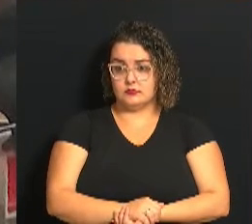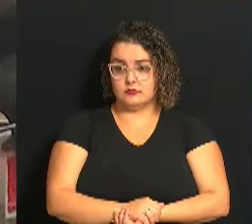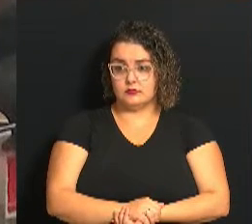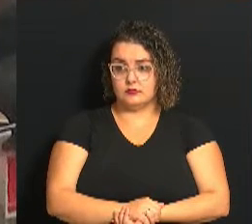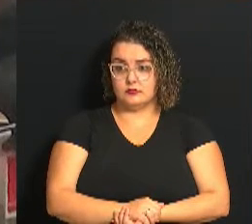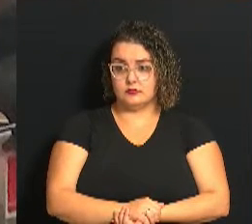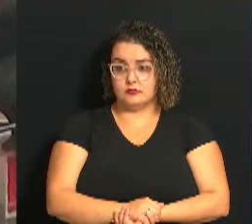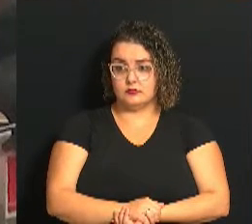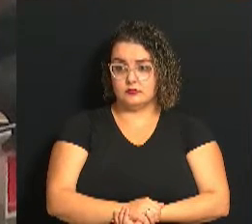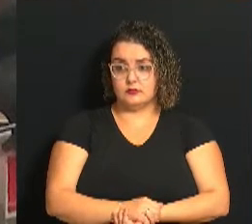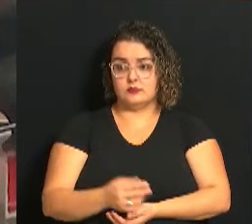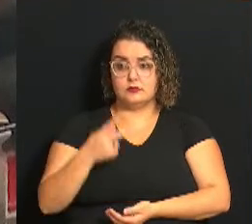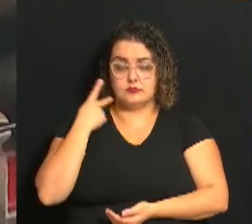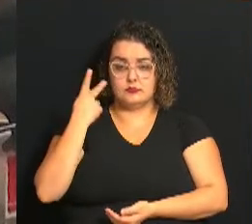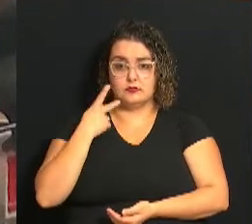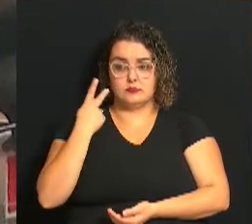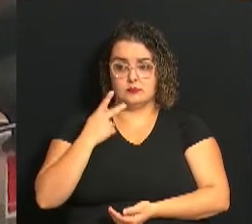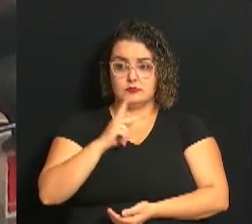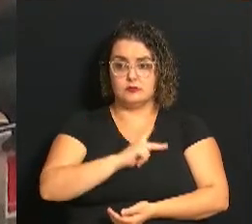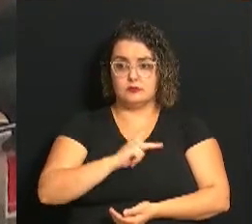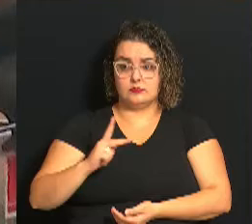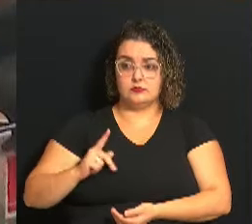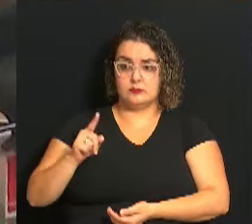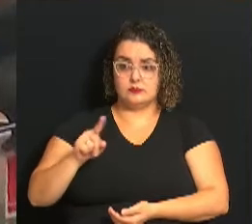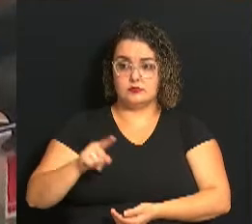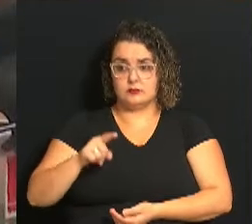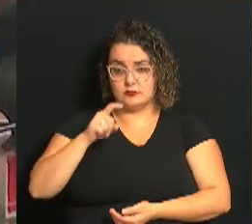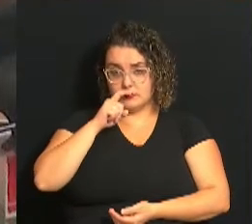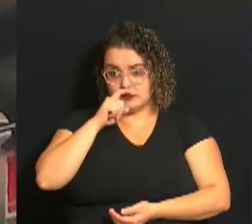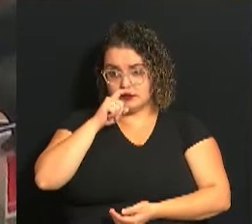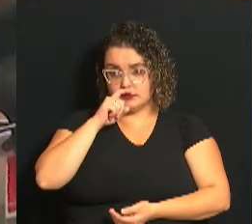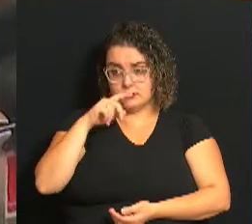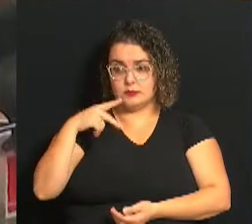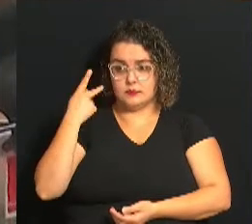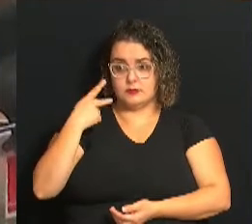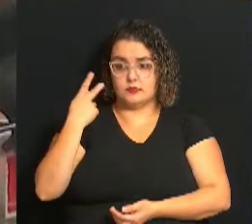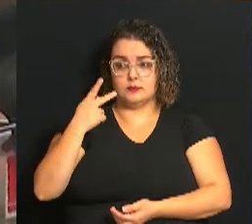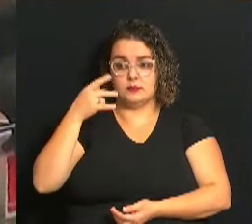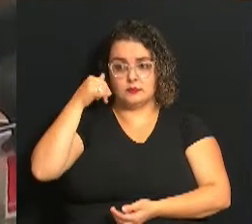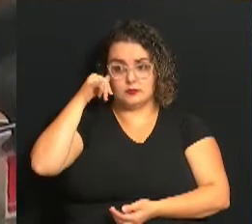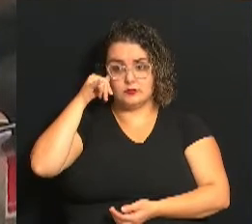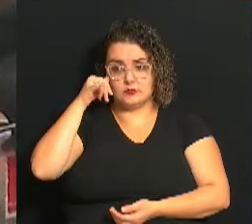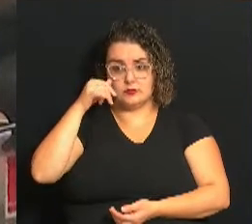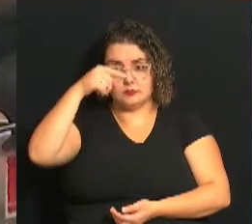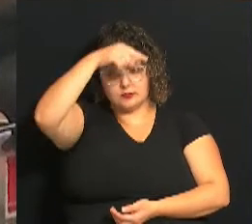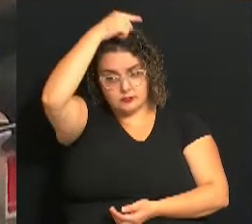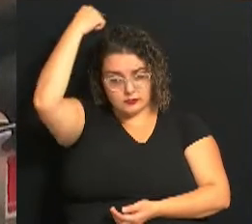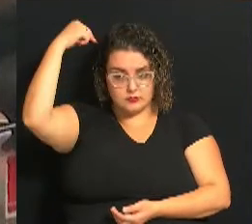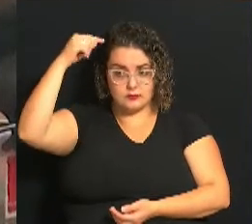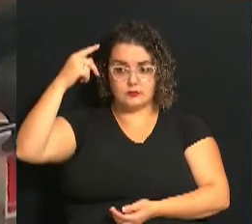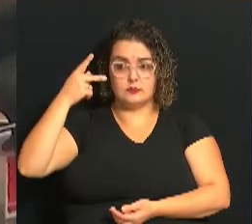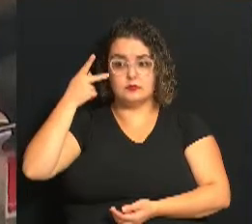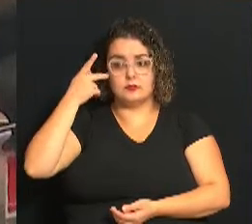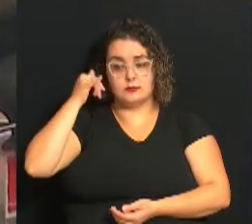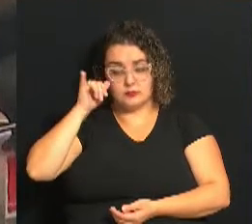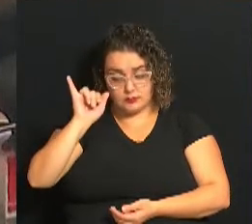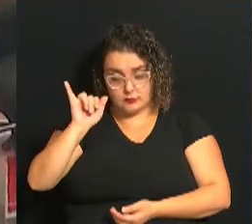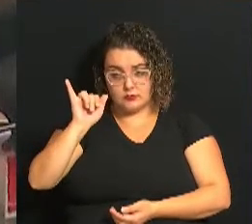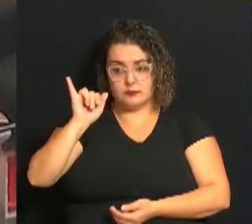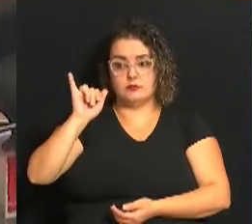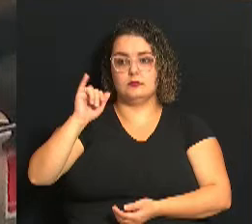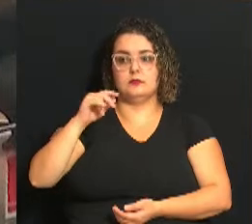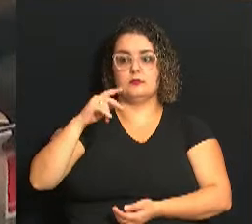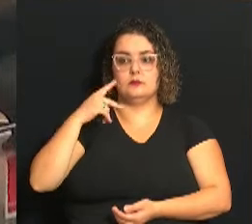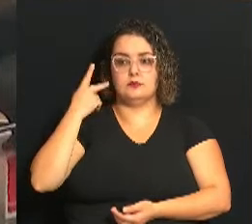os vereadores, o presidente da Câmara, o Zé Carlos, o vereador Paulo Gaspar, o vereador Paulo Búfalo, o vereador